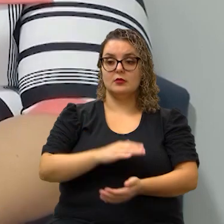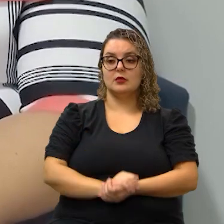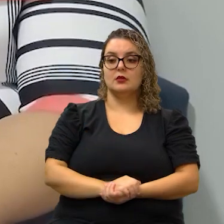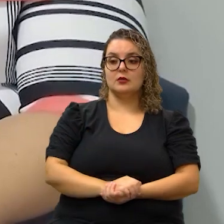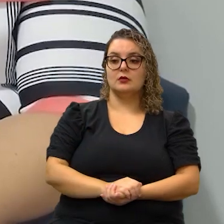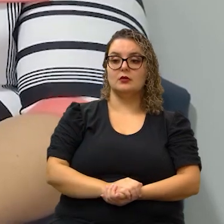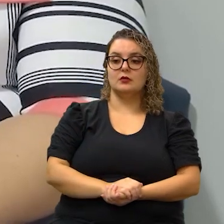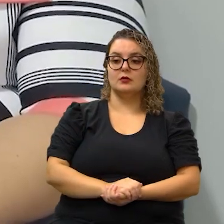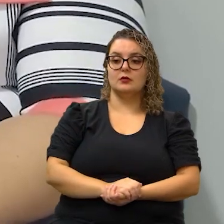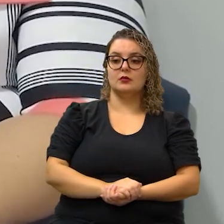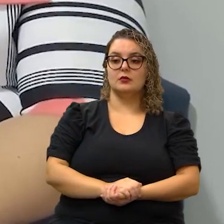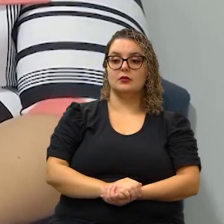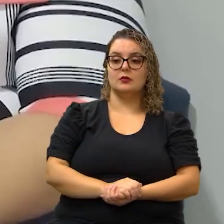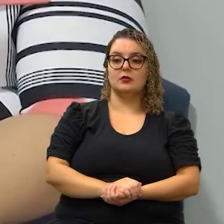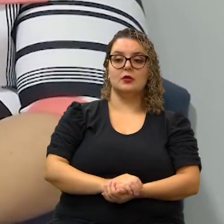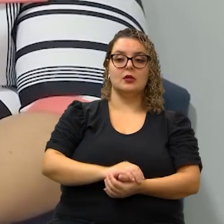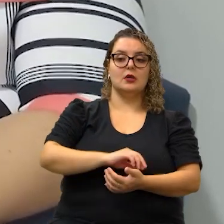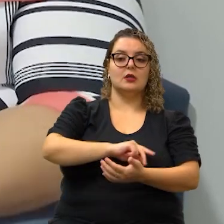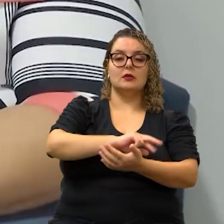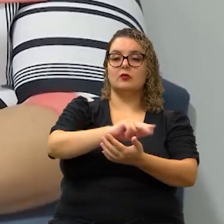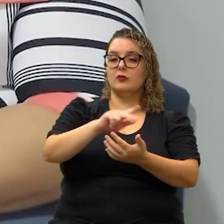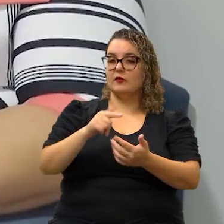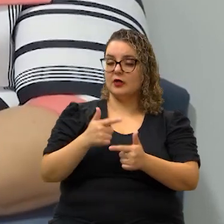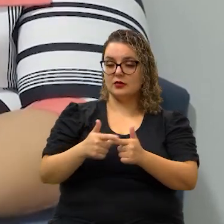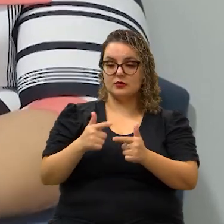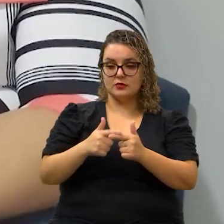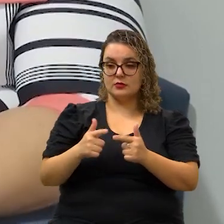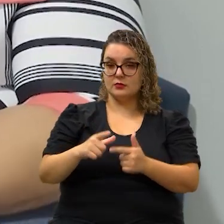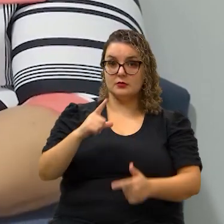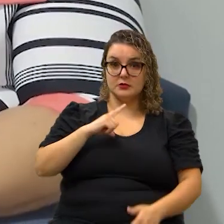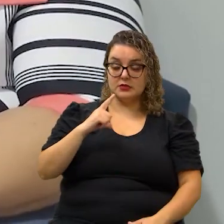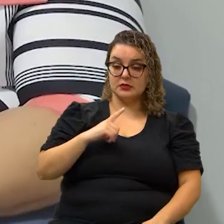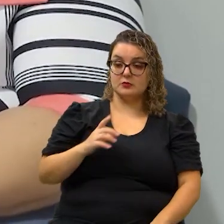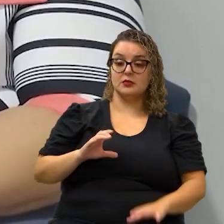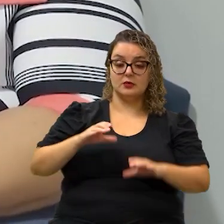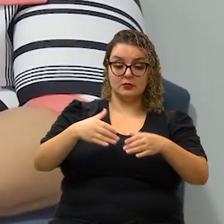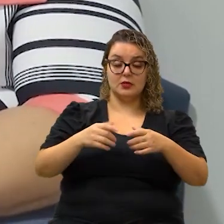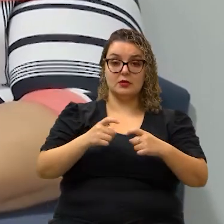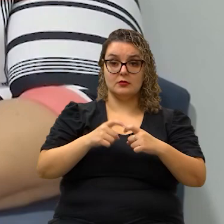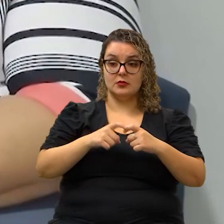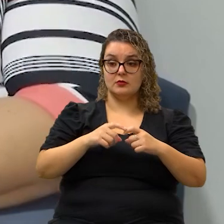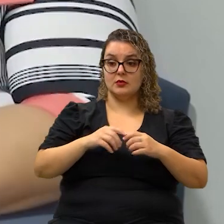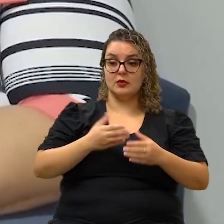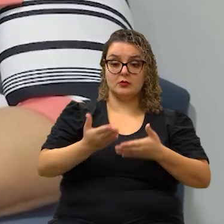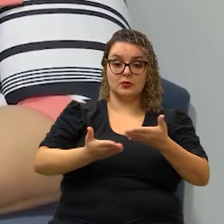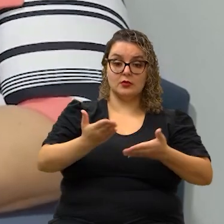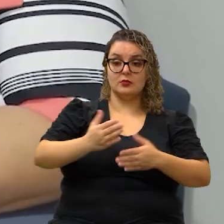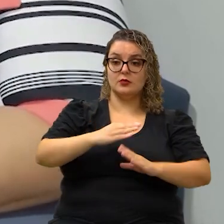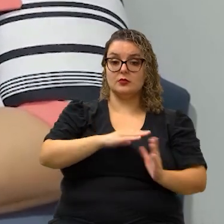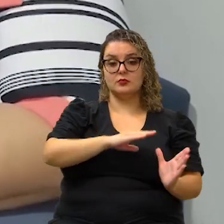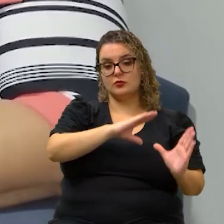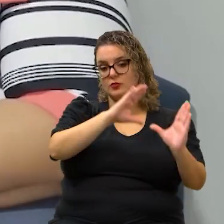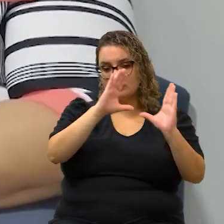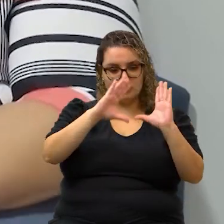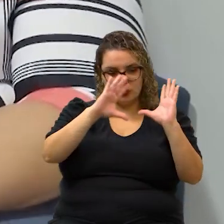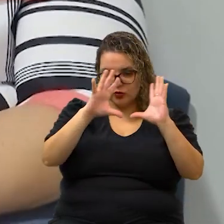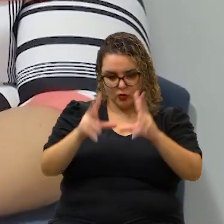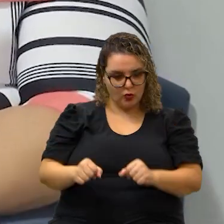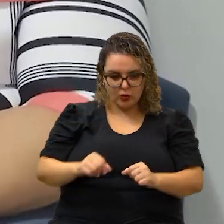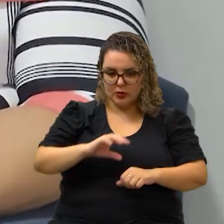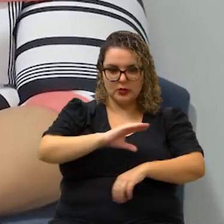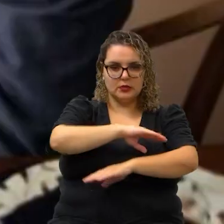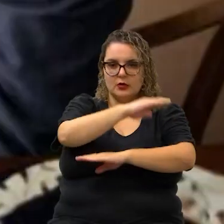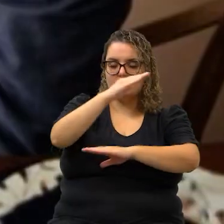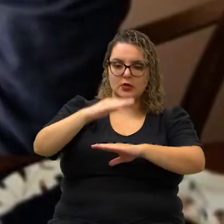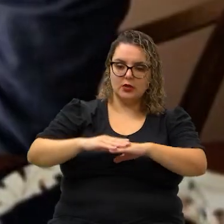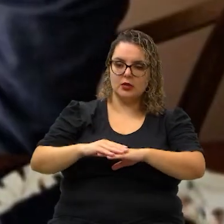encefalopatia, e a equipe médica cuidando dele a noite toda para que no dia seguinte, né, após um filister, que é um procedimento que é feito, ele